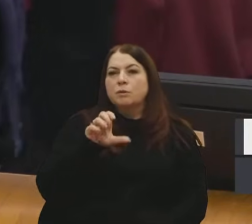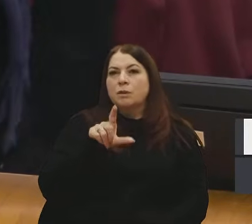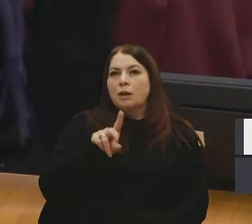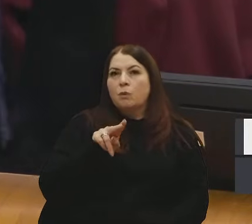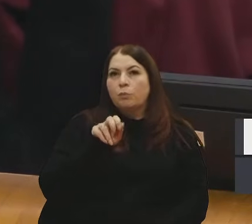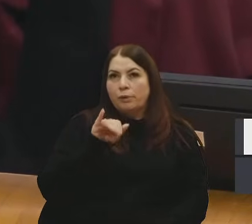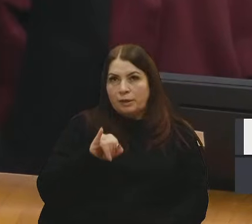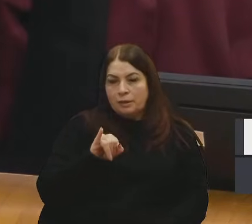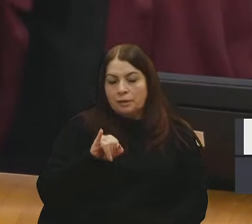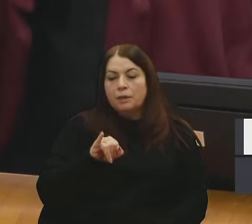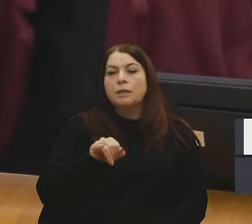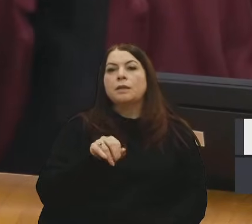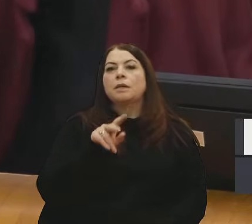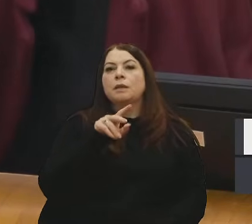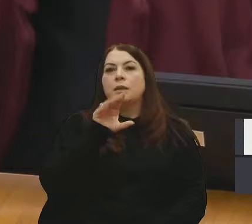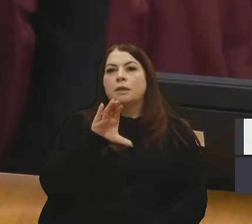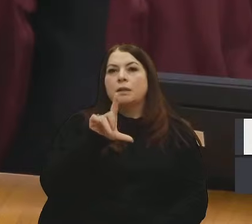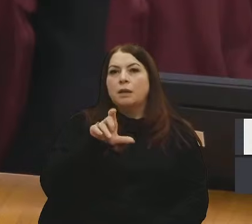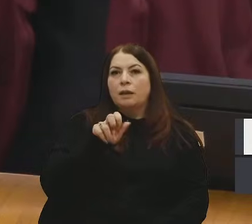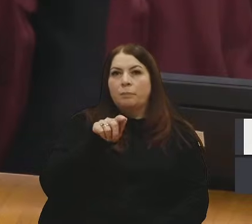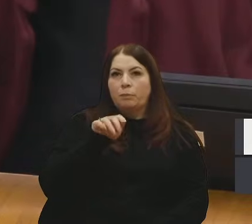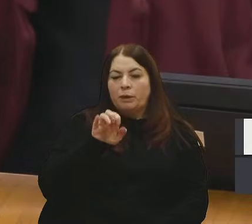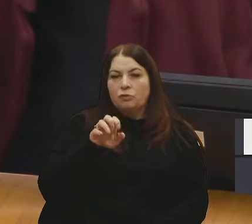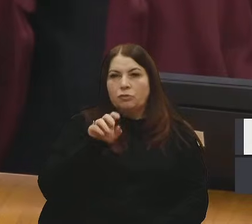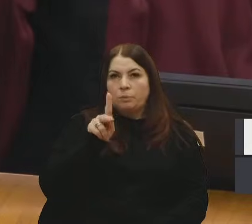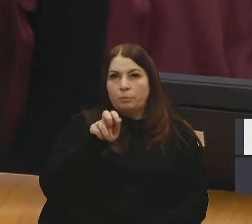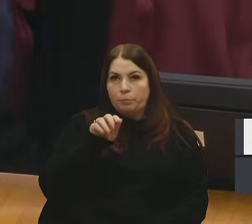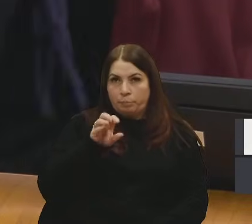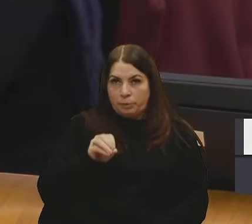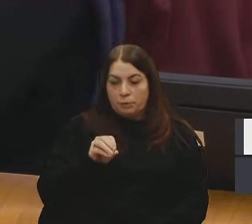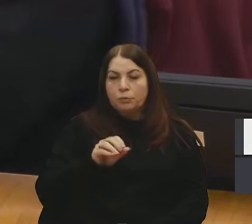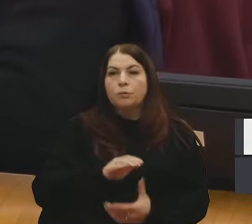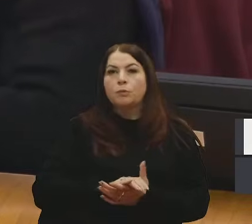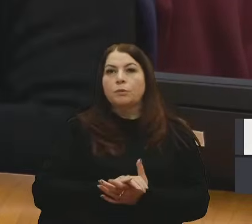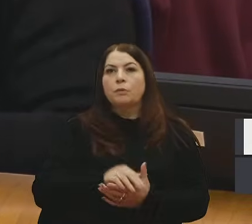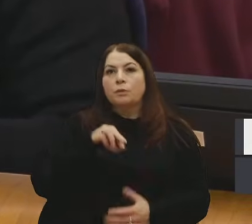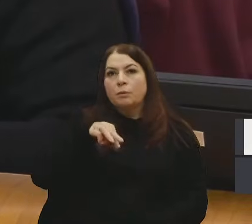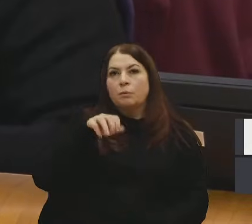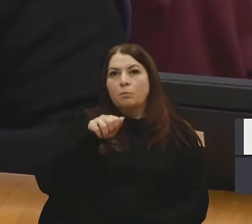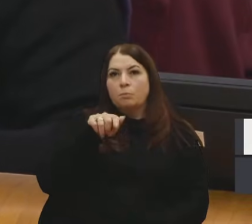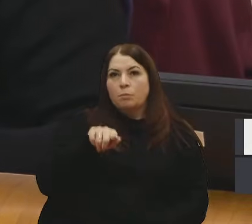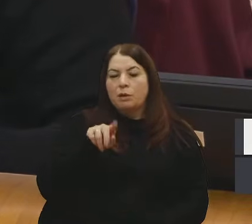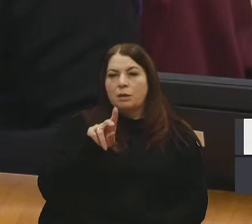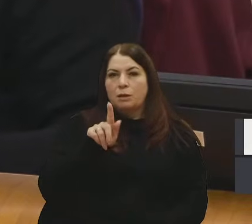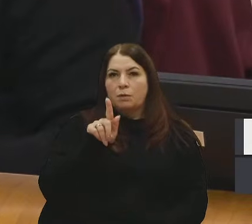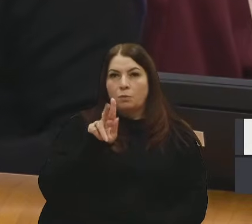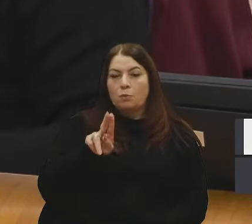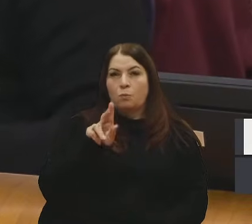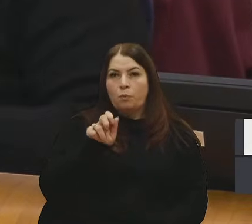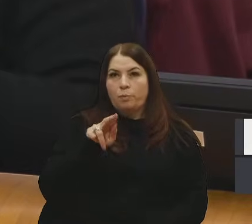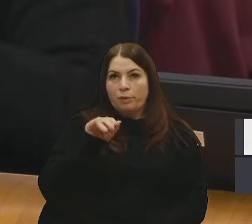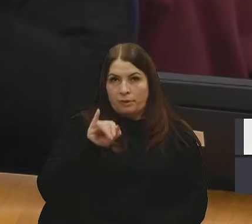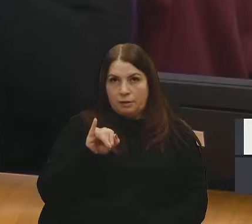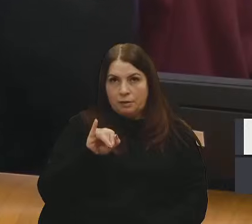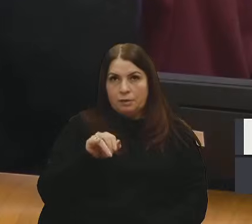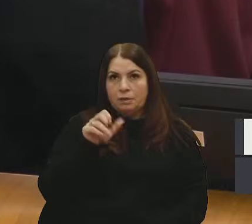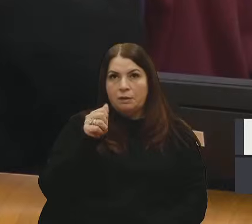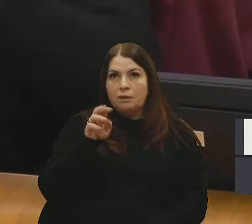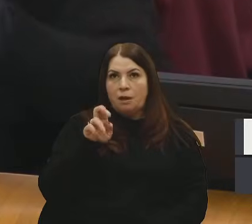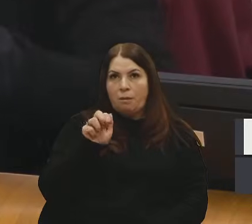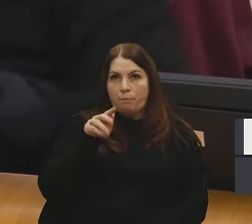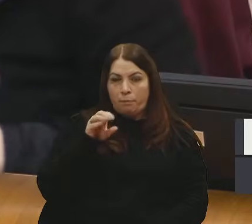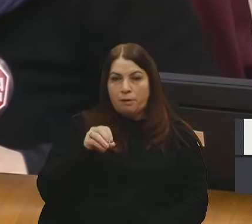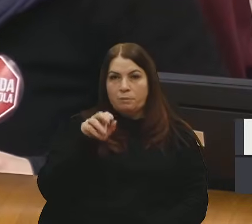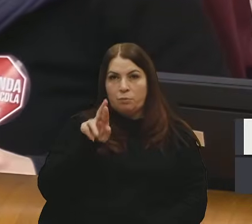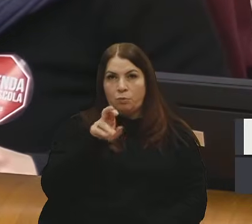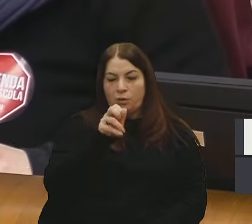Flores, lá na Zona Norte, Clemente Pinto, aqui no centro, Maguari, lá no Pio Décimo, Abramo Randon,